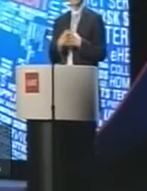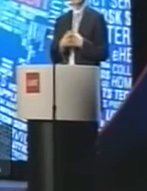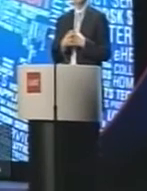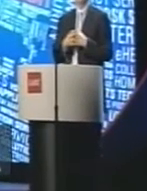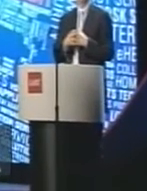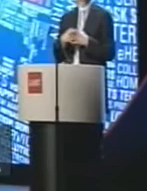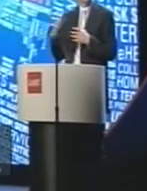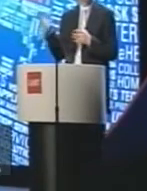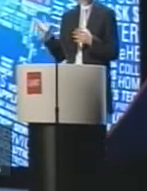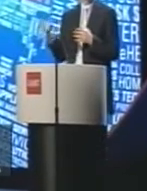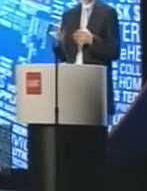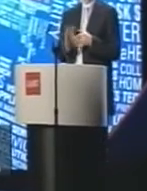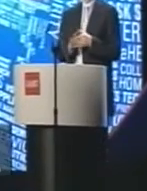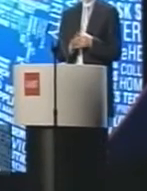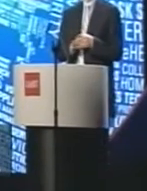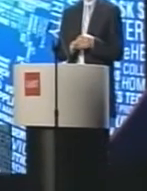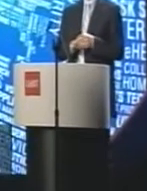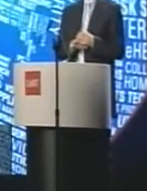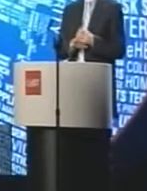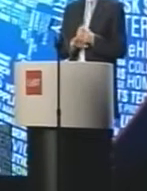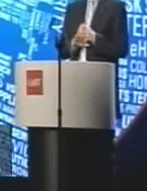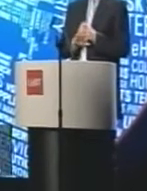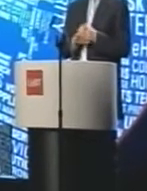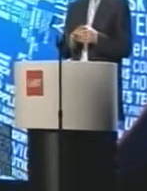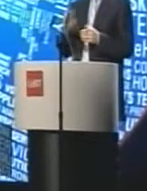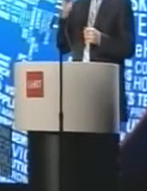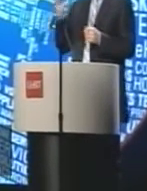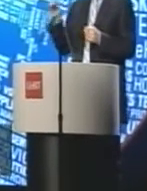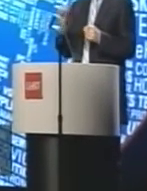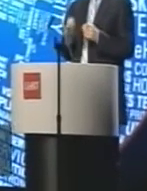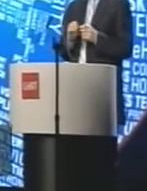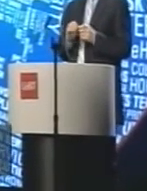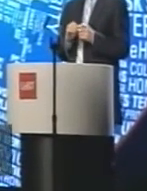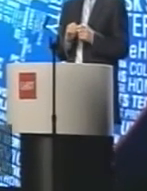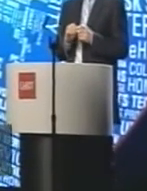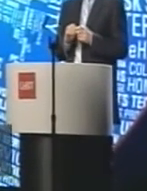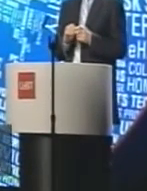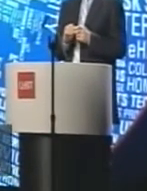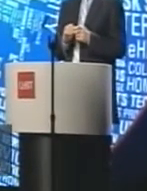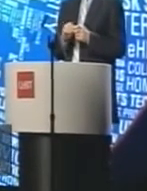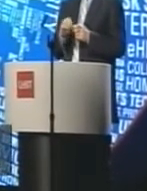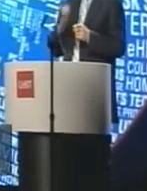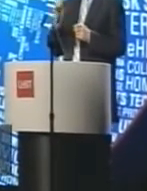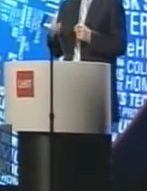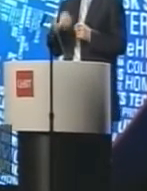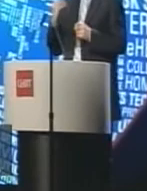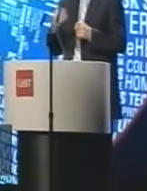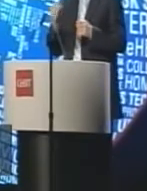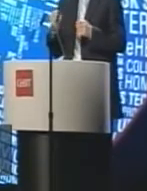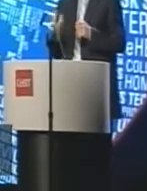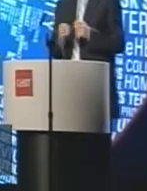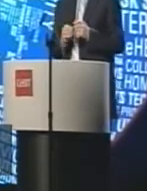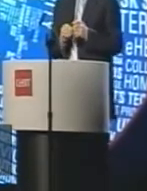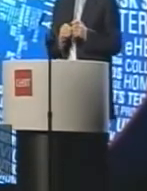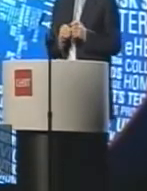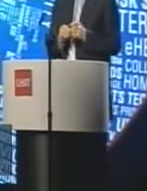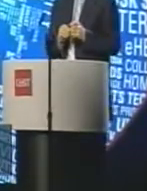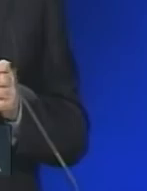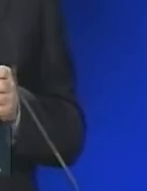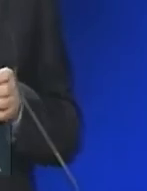pode duplicar o poder de computação a cada 2 anos, é a lei de Moore. E sabemos que o custo da armazenagem